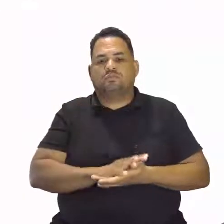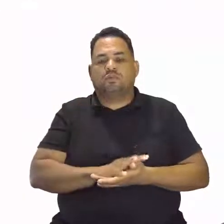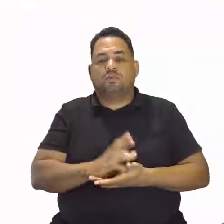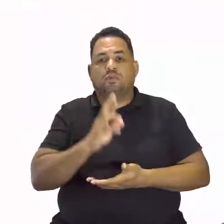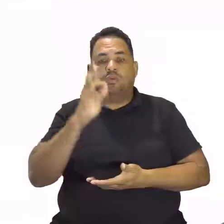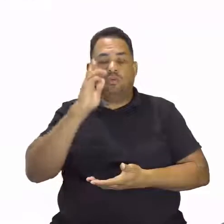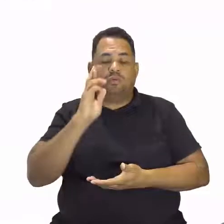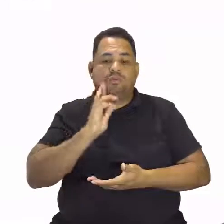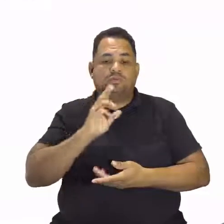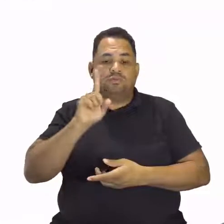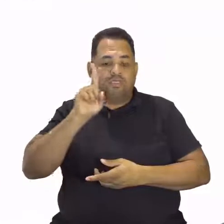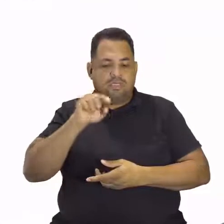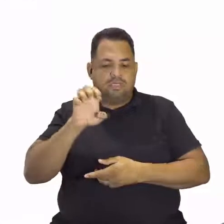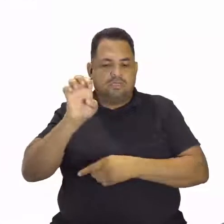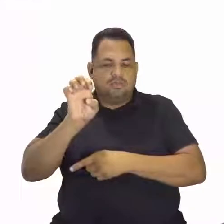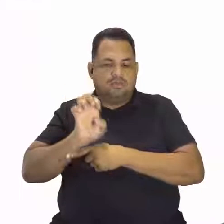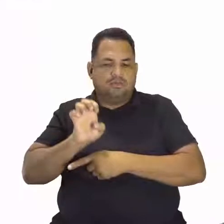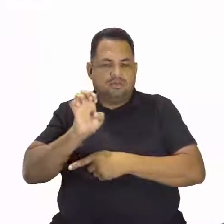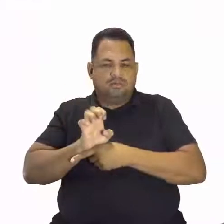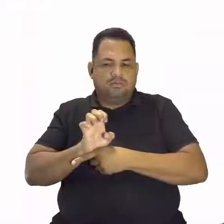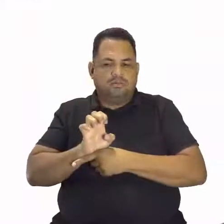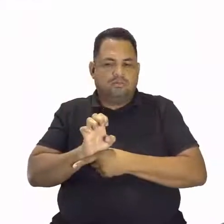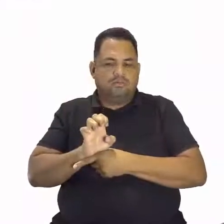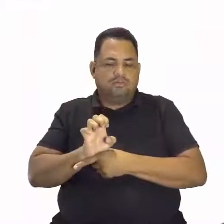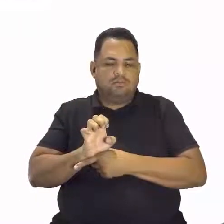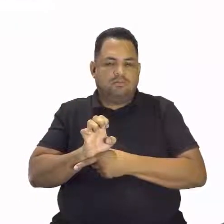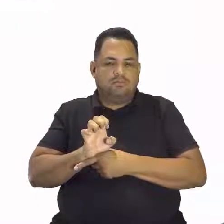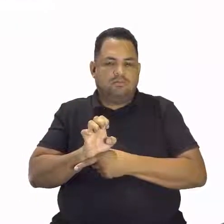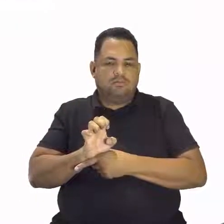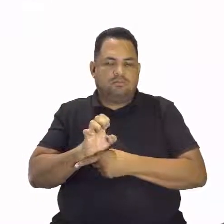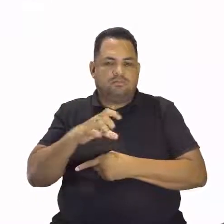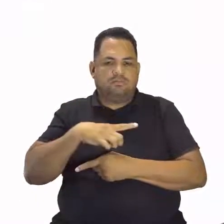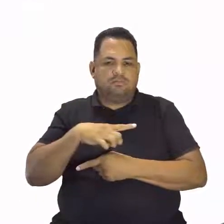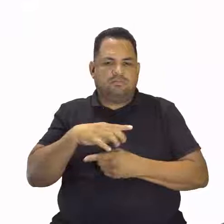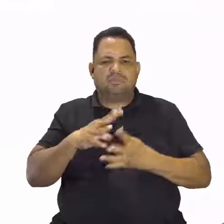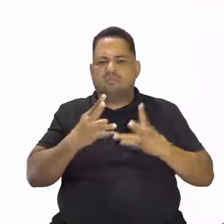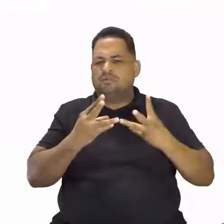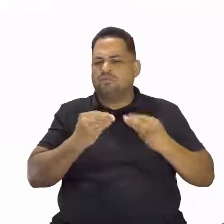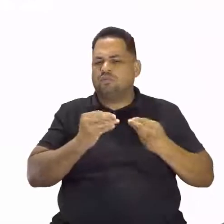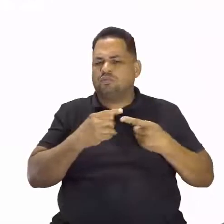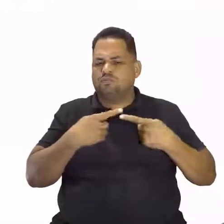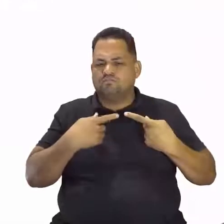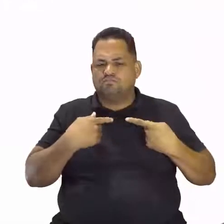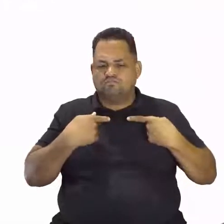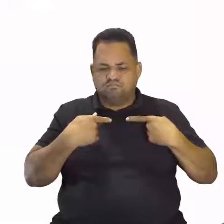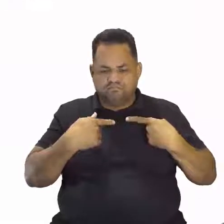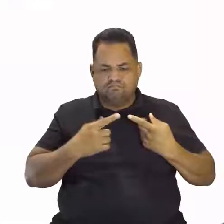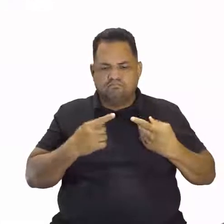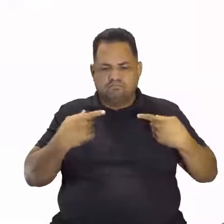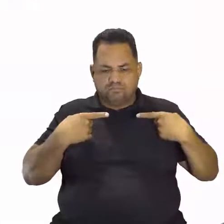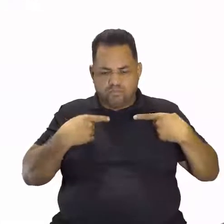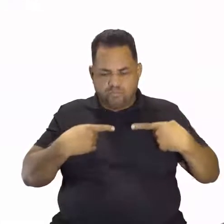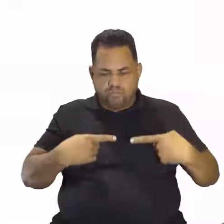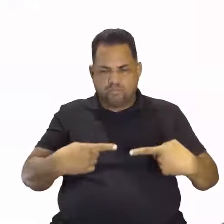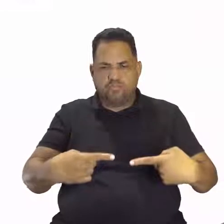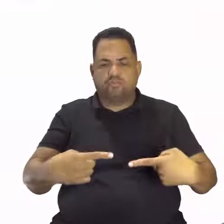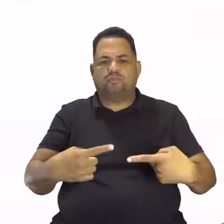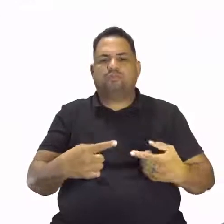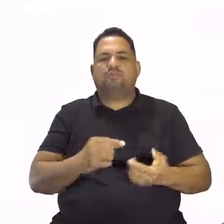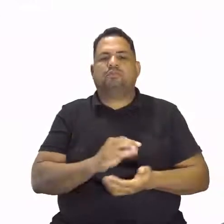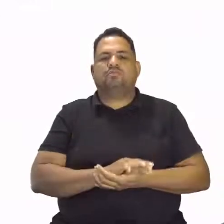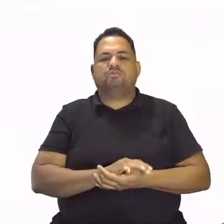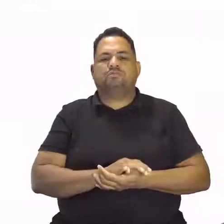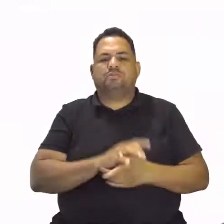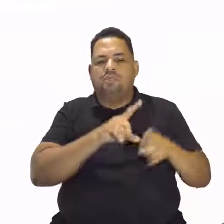olha só a peculiaridade de Rondônia. Rondônia é um estado onde tem muitos conflitos agrários. Muitos conflitos agrários,